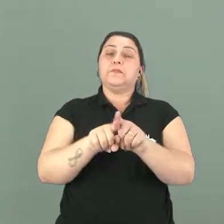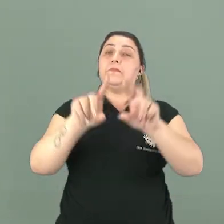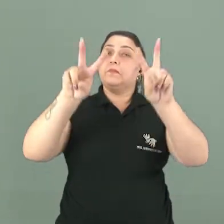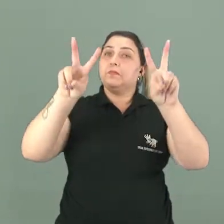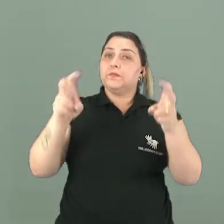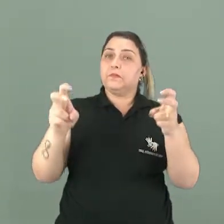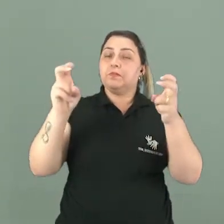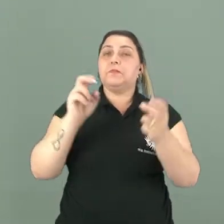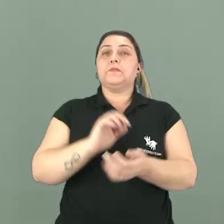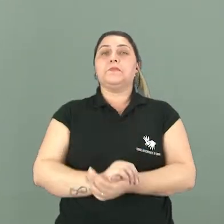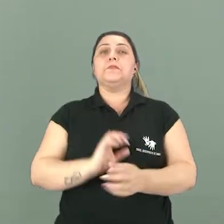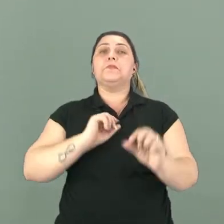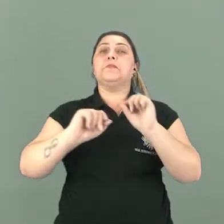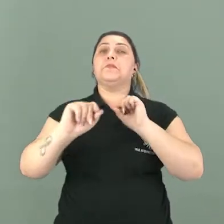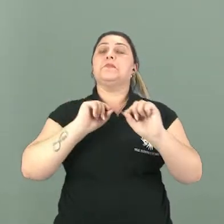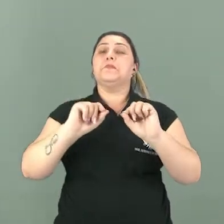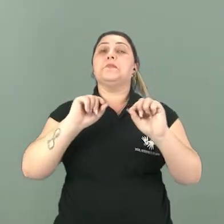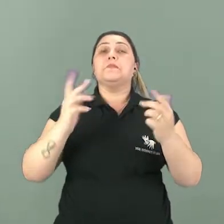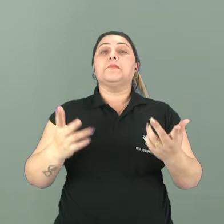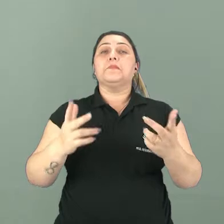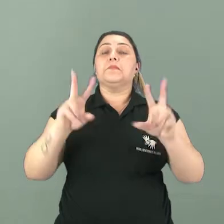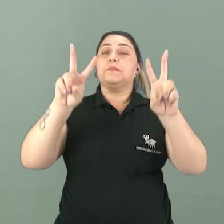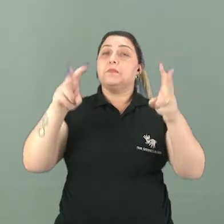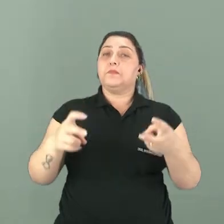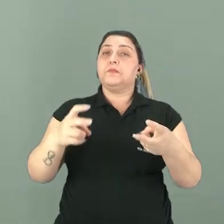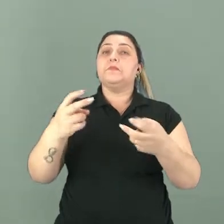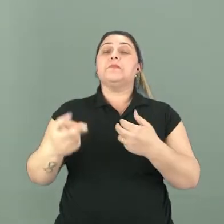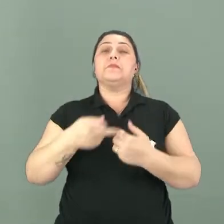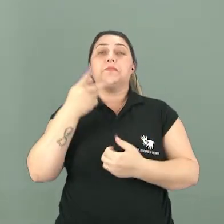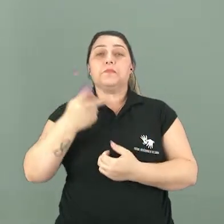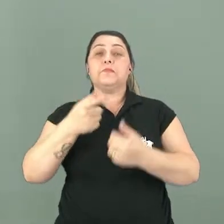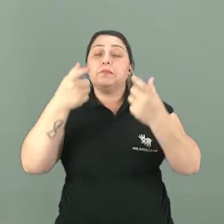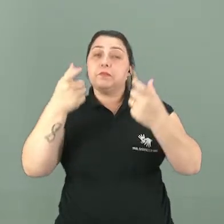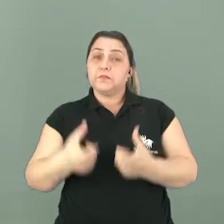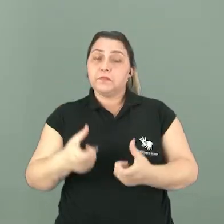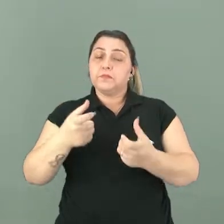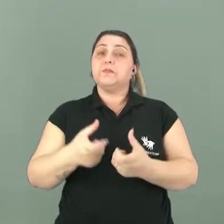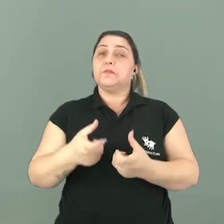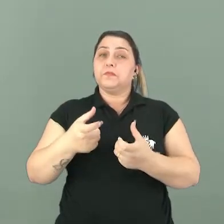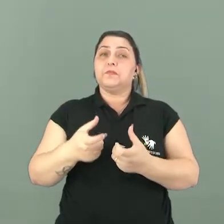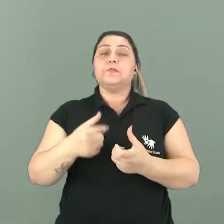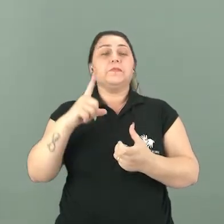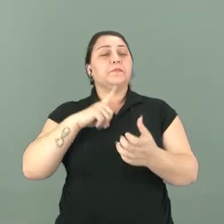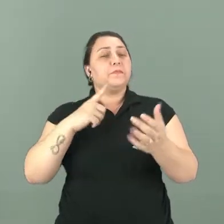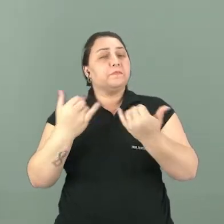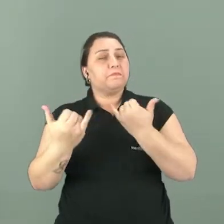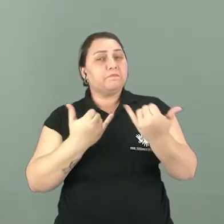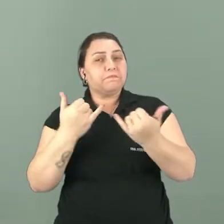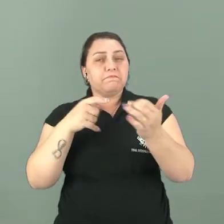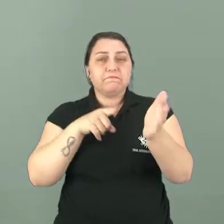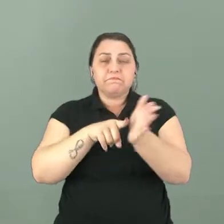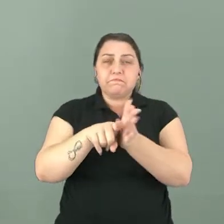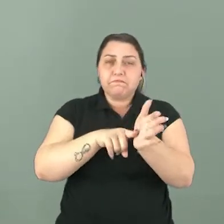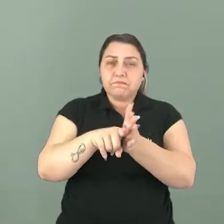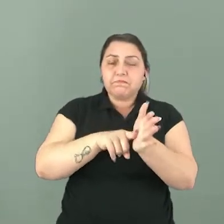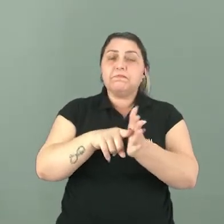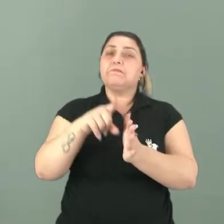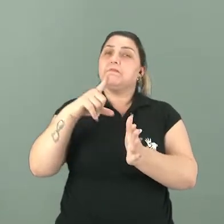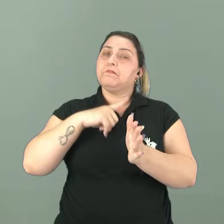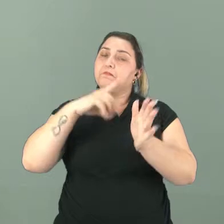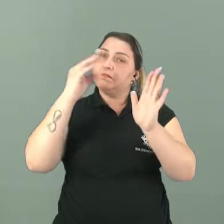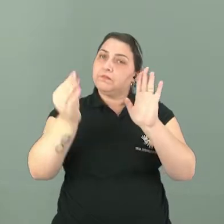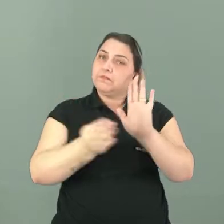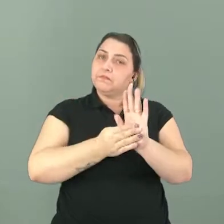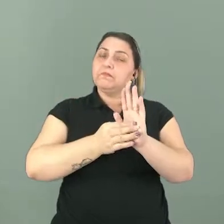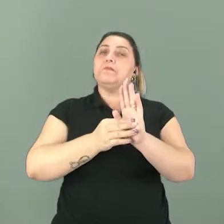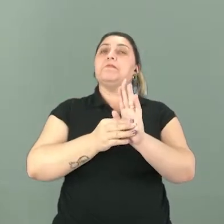a fonte. O que vai ser a fonte? A fonte vai nos dizer de onde foram tiradas todas aquelas informações que estão contidas